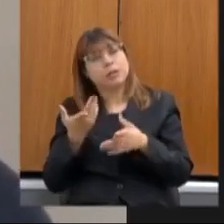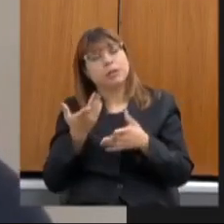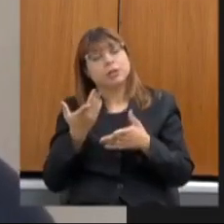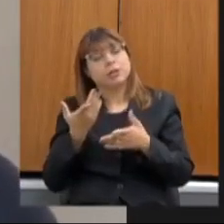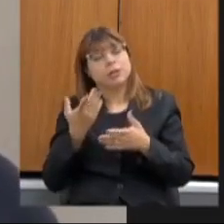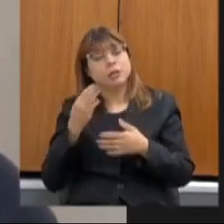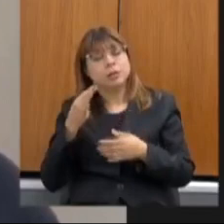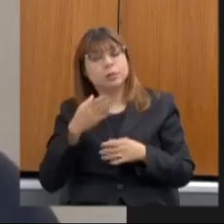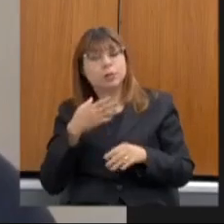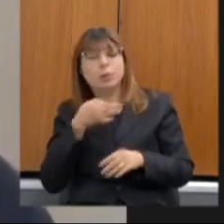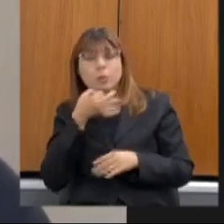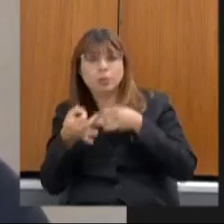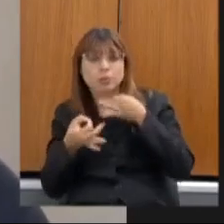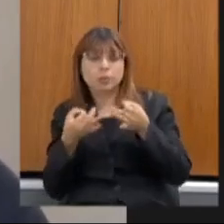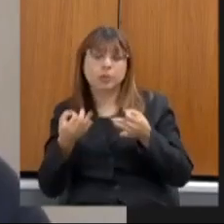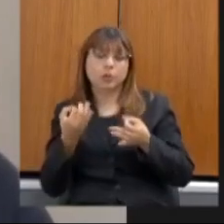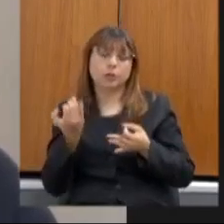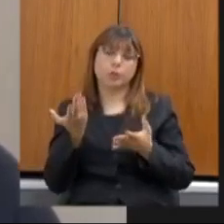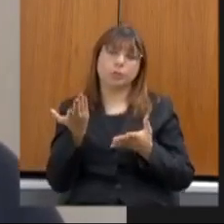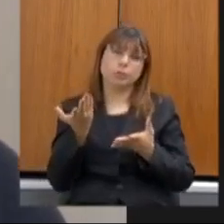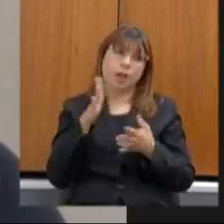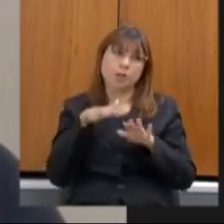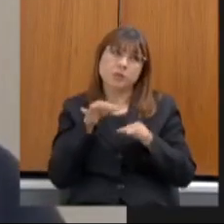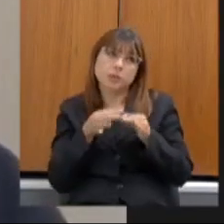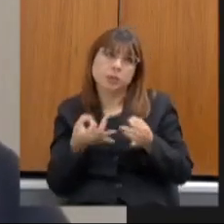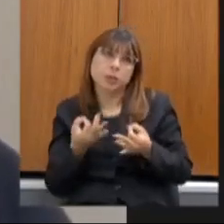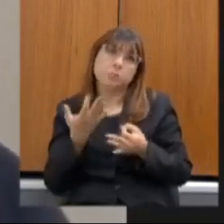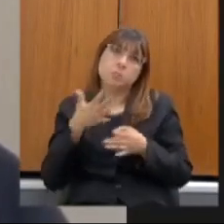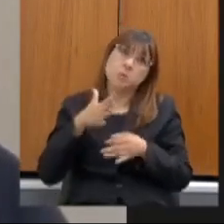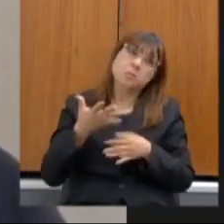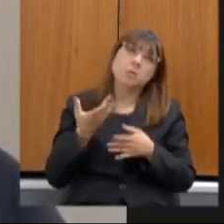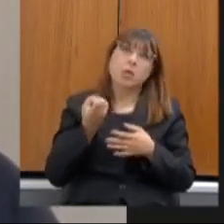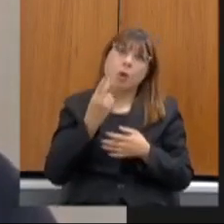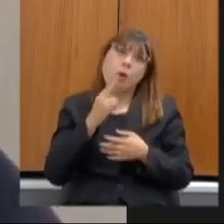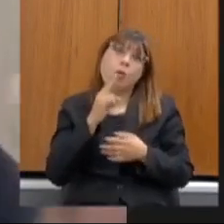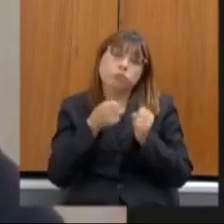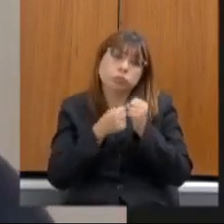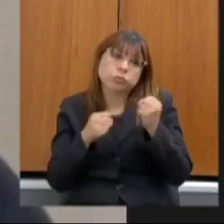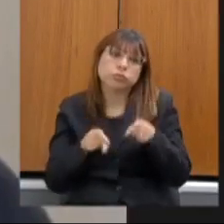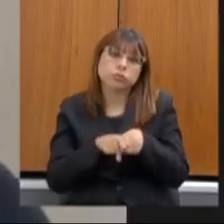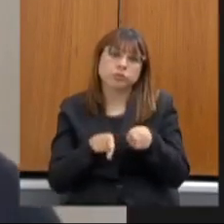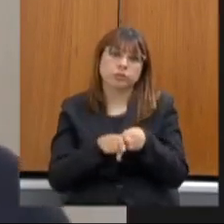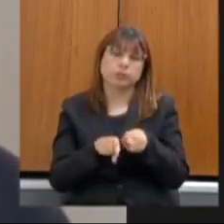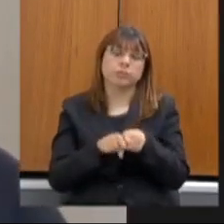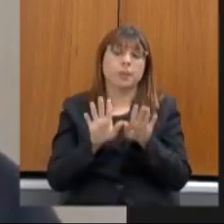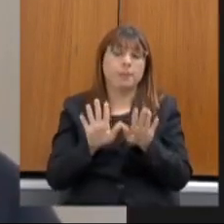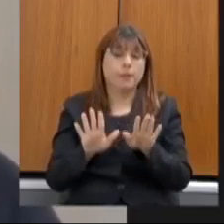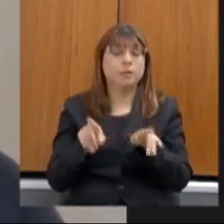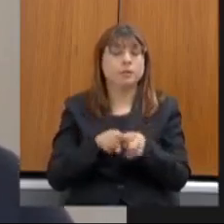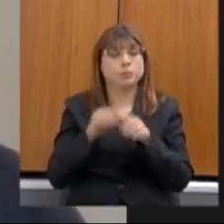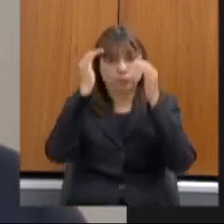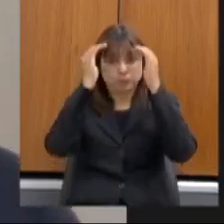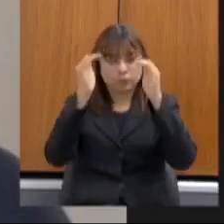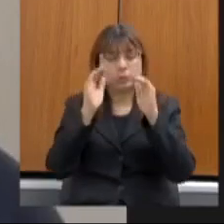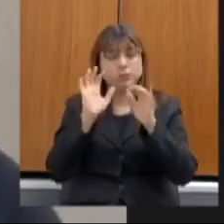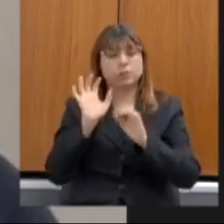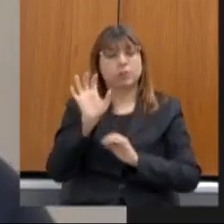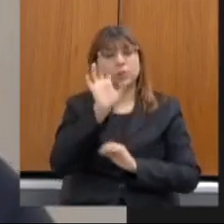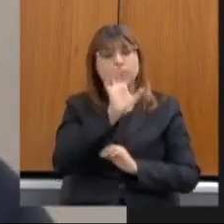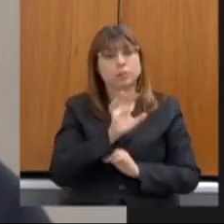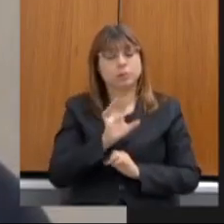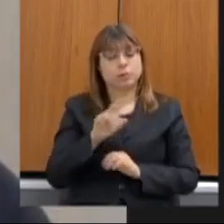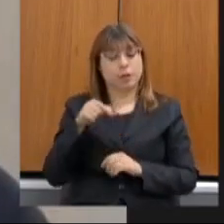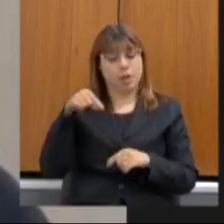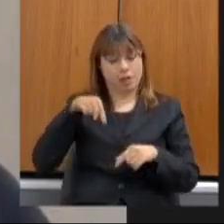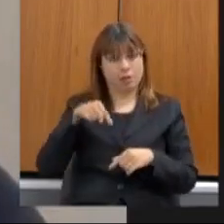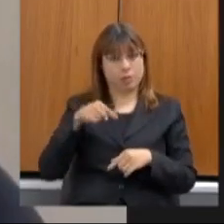obedecendo os critérios e obedecendo é a peculiaridade de cada região aqui não gosta de Minas